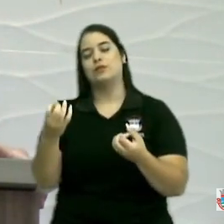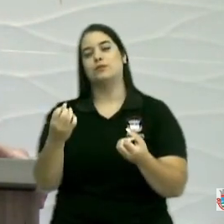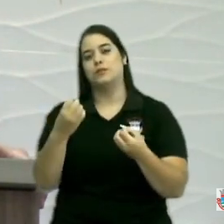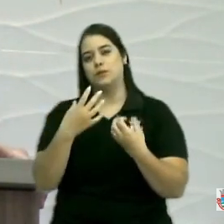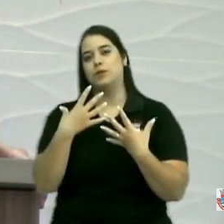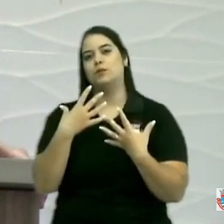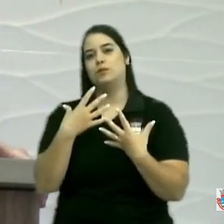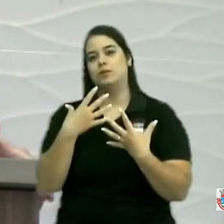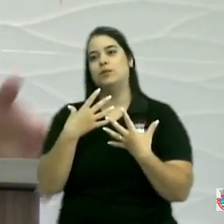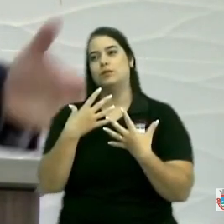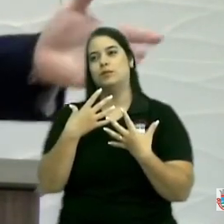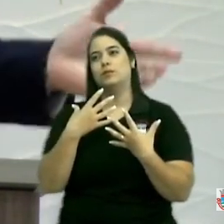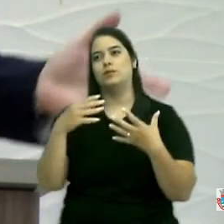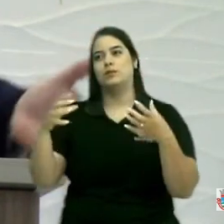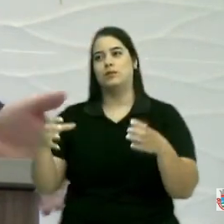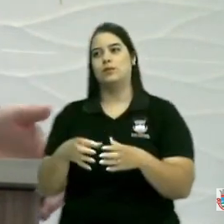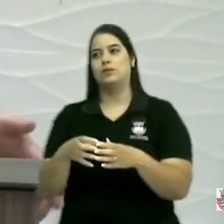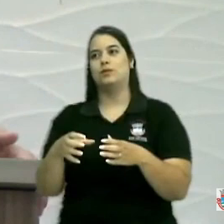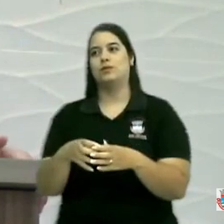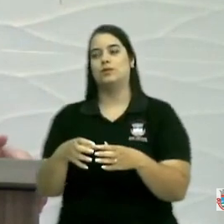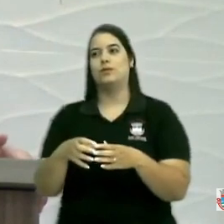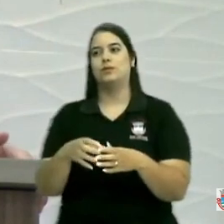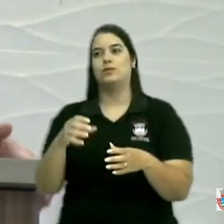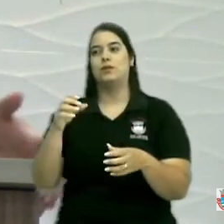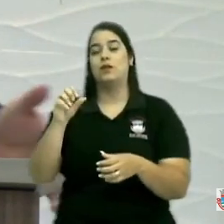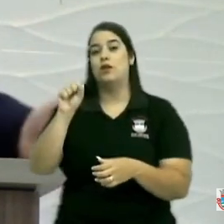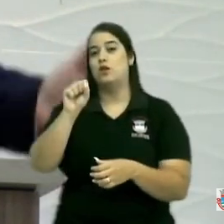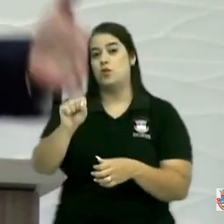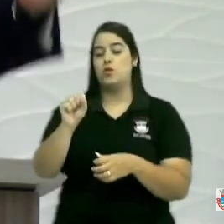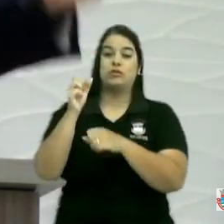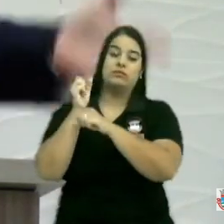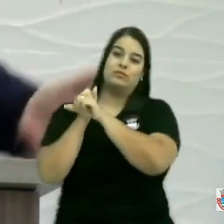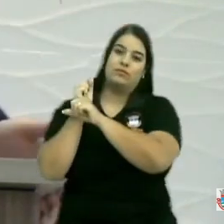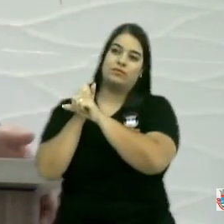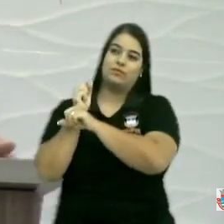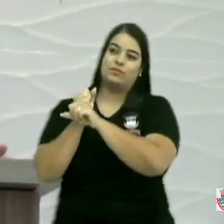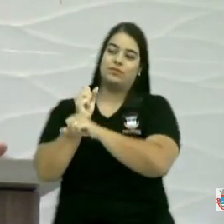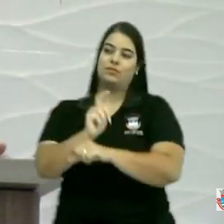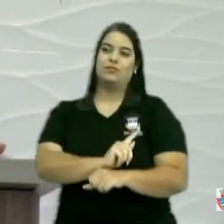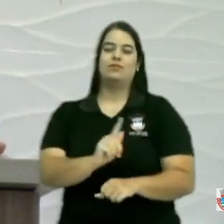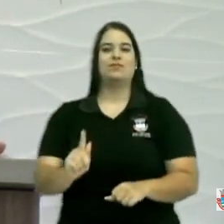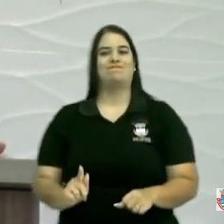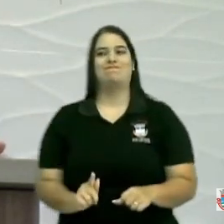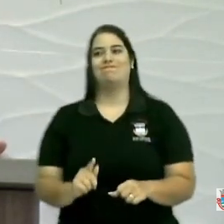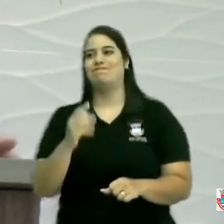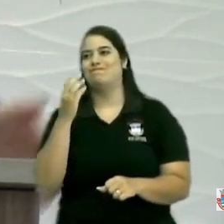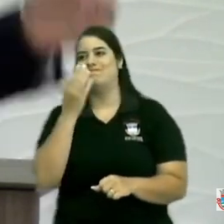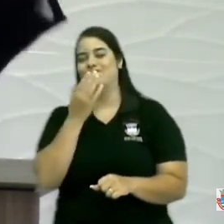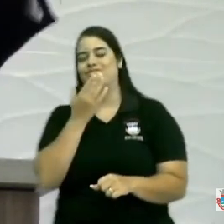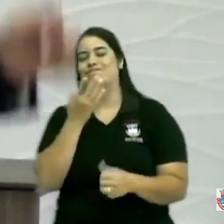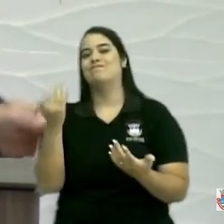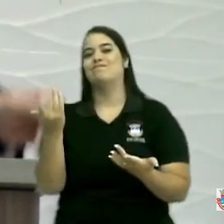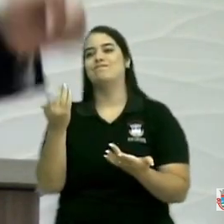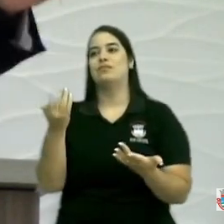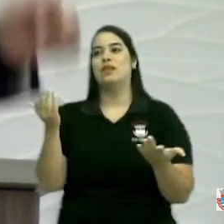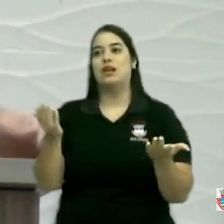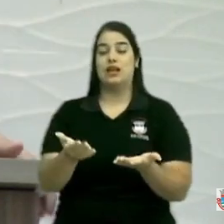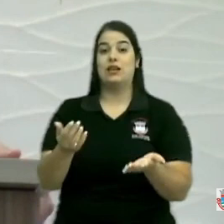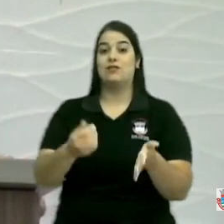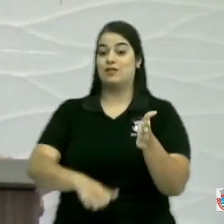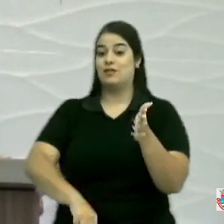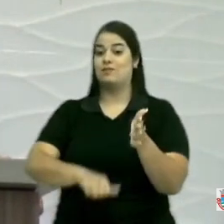da nossa comunidade. 8 anos que se passaram na outra gestão, a gente não tinha visto a Rua da Alegria ter sido lembrada, e agora será a primeira